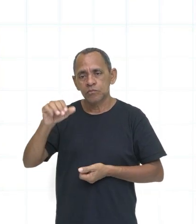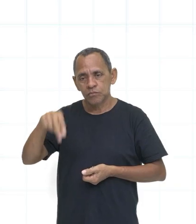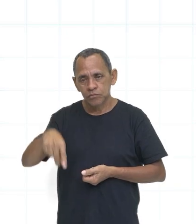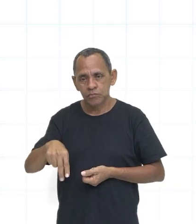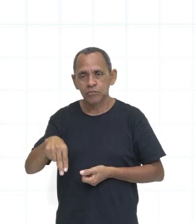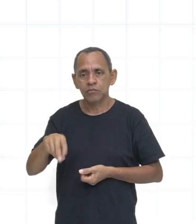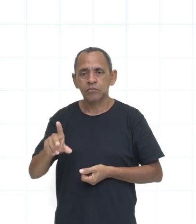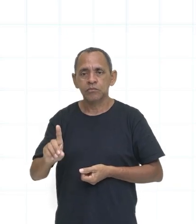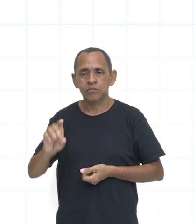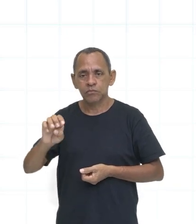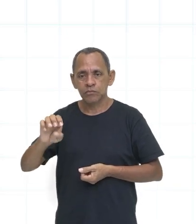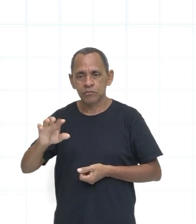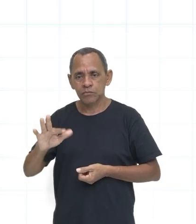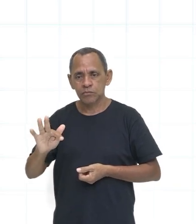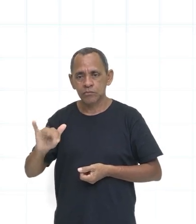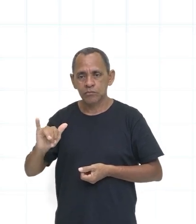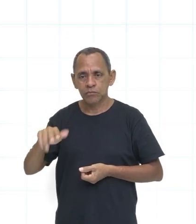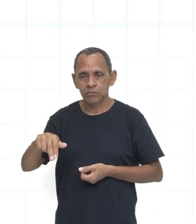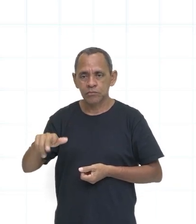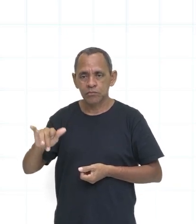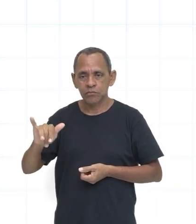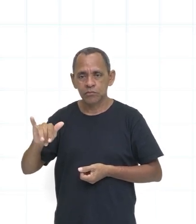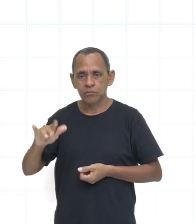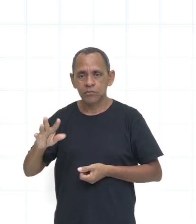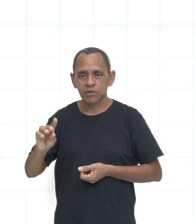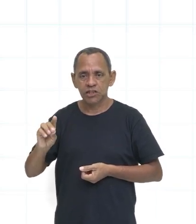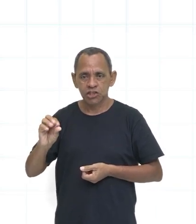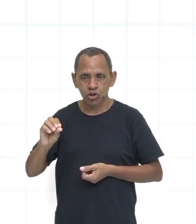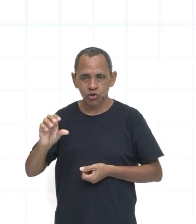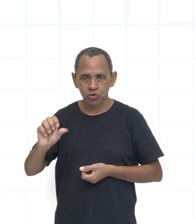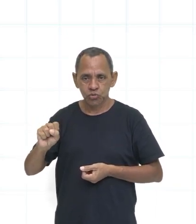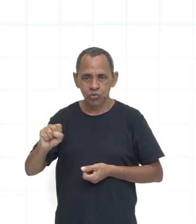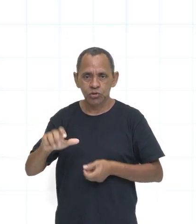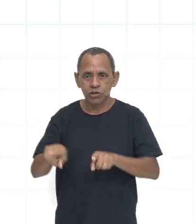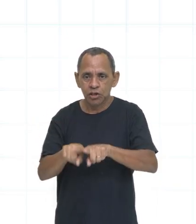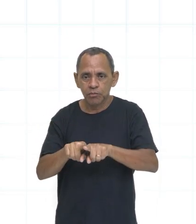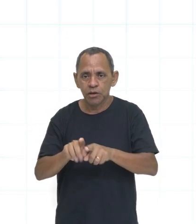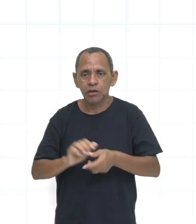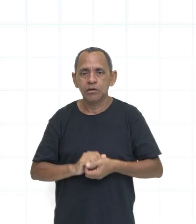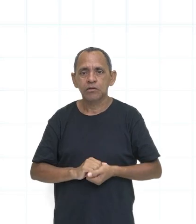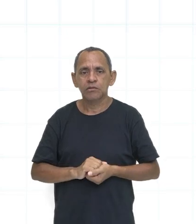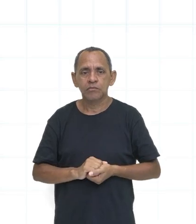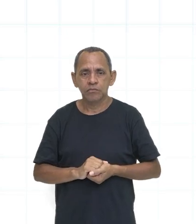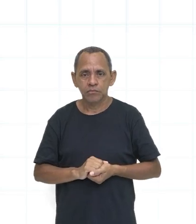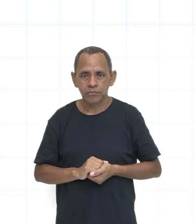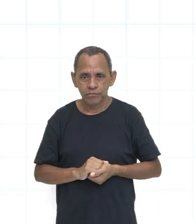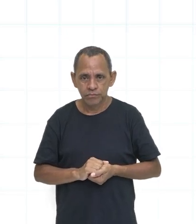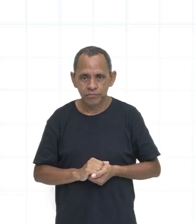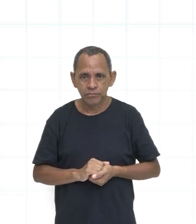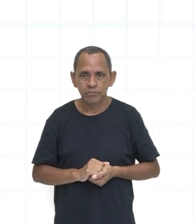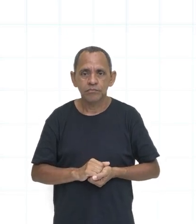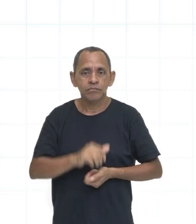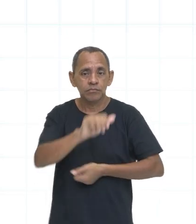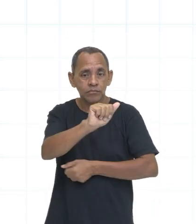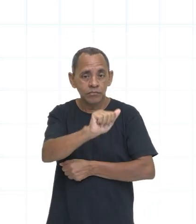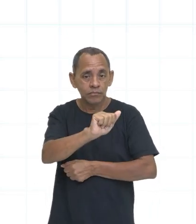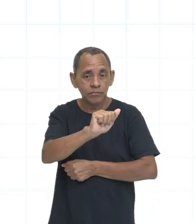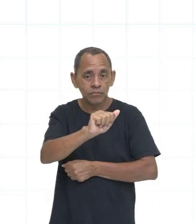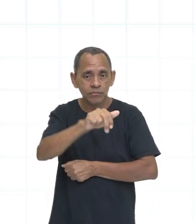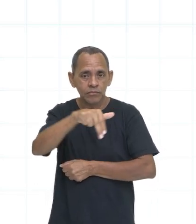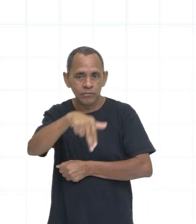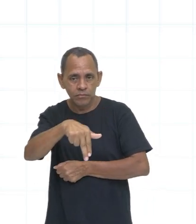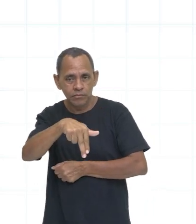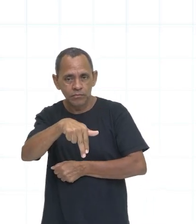indefinidos. an são 2 artigos, né? Ambos dizem a mesma coisa, têm o mesmo significado.